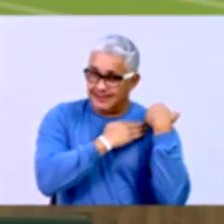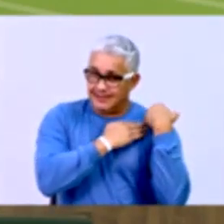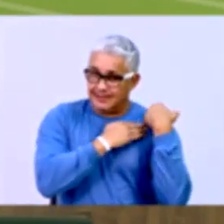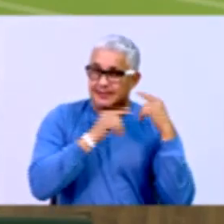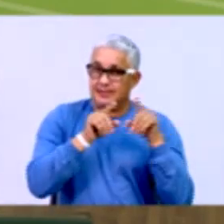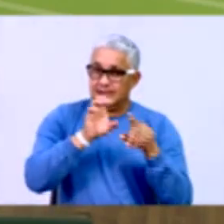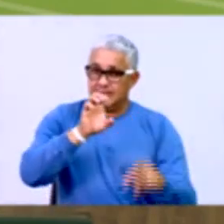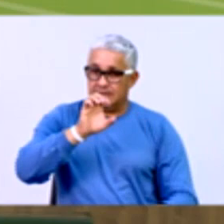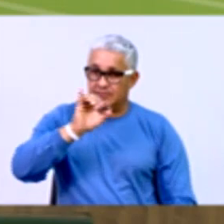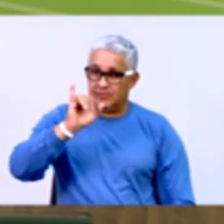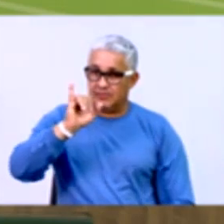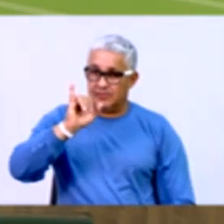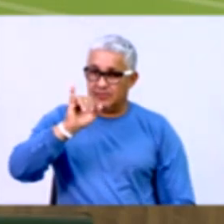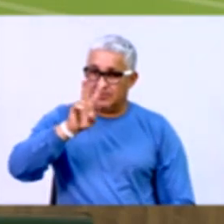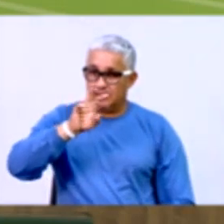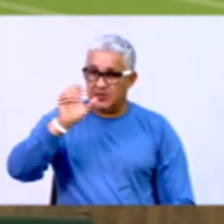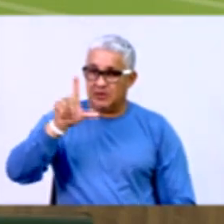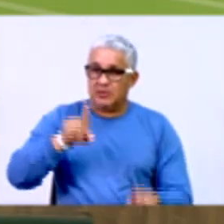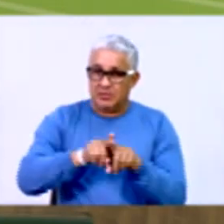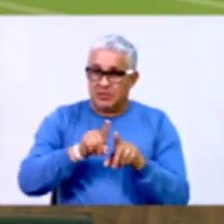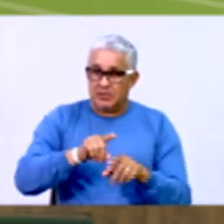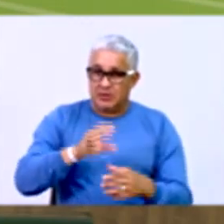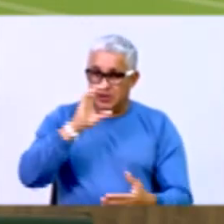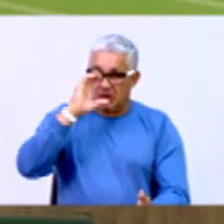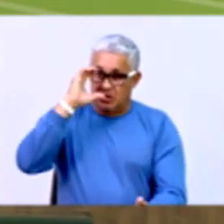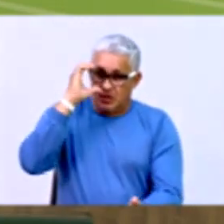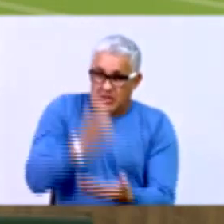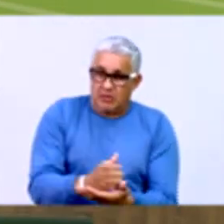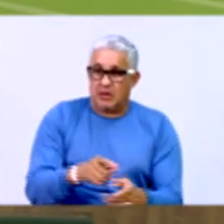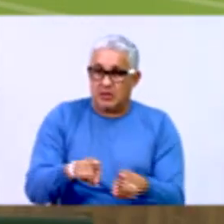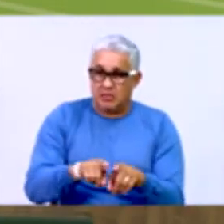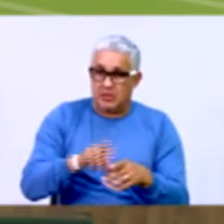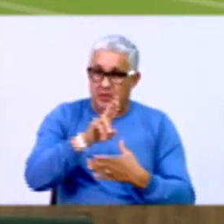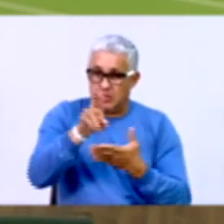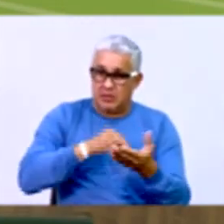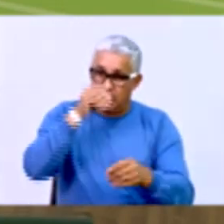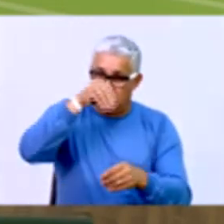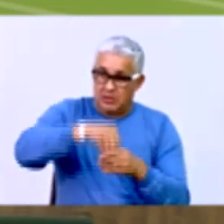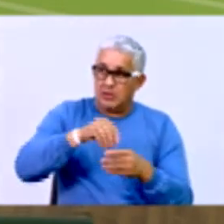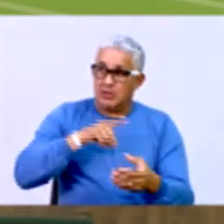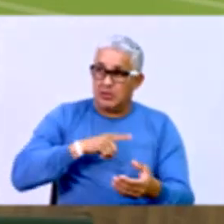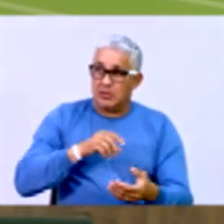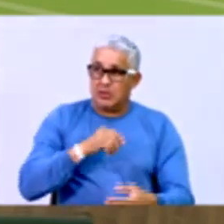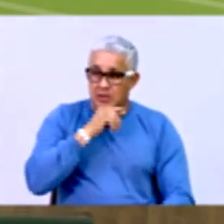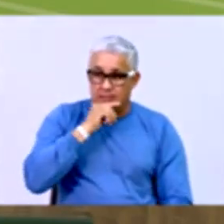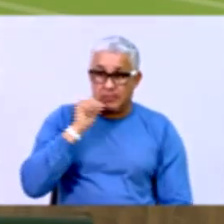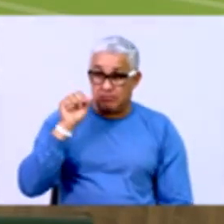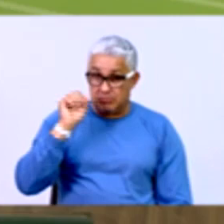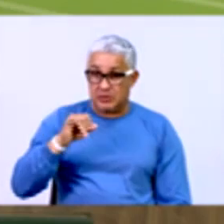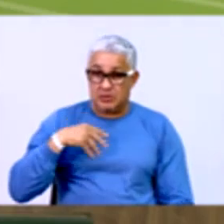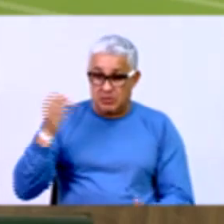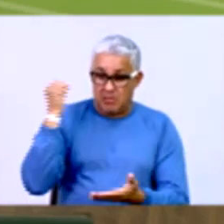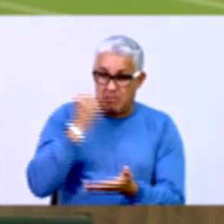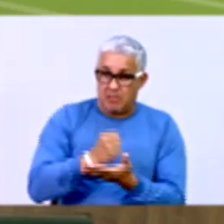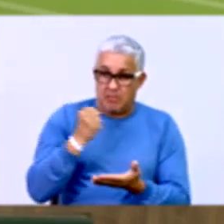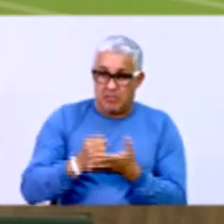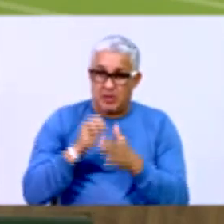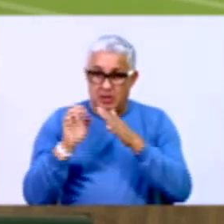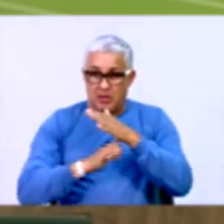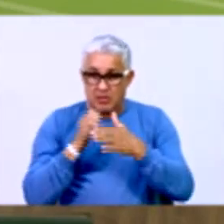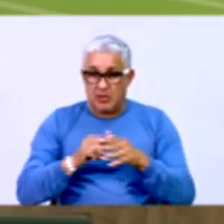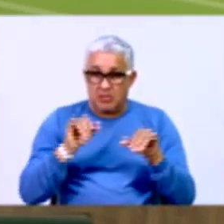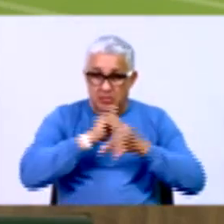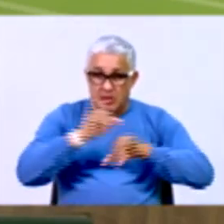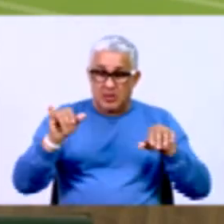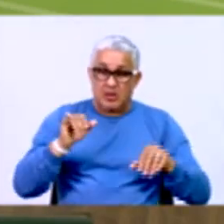sobre o relatório. Muito bem, professor. Se eu for contratar uma auditoria contábil para minha empresa e as informações que lá listadas